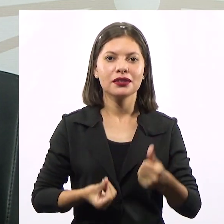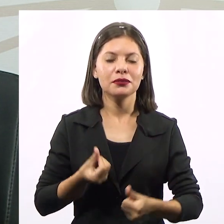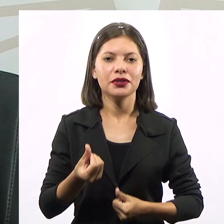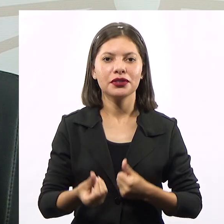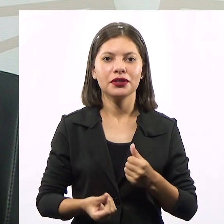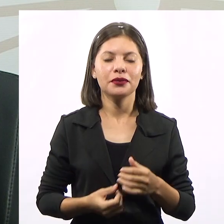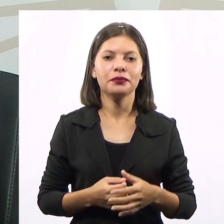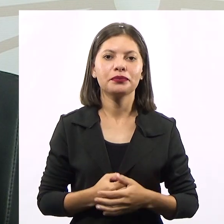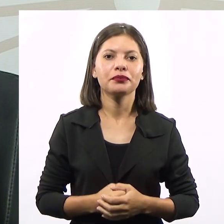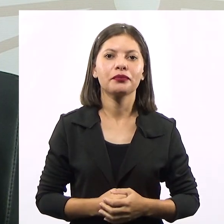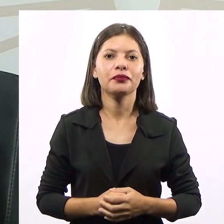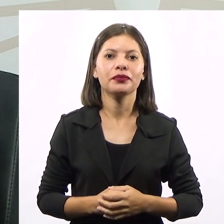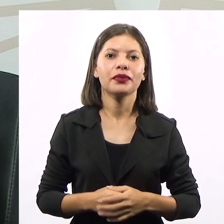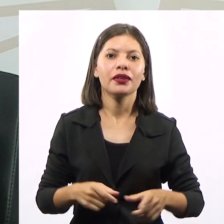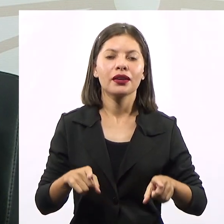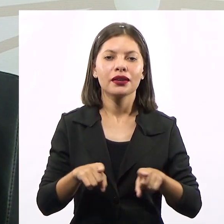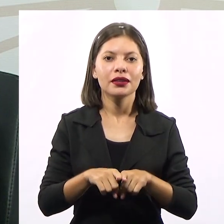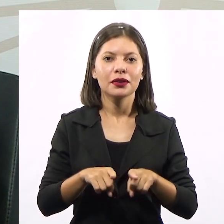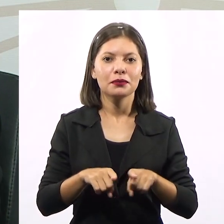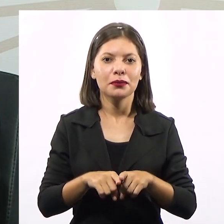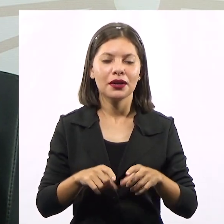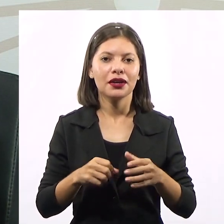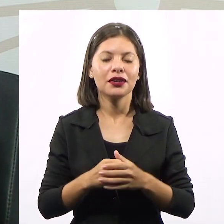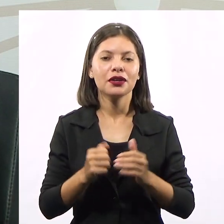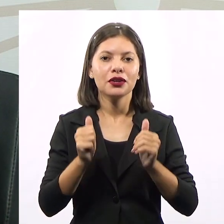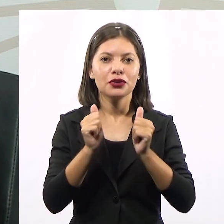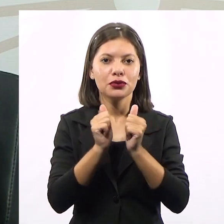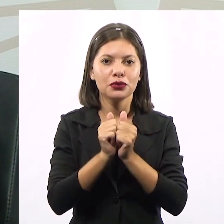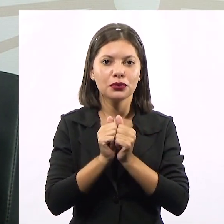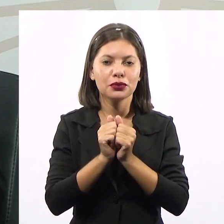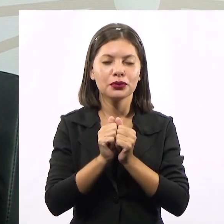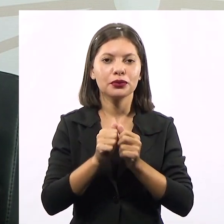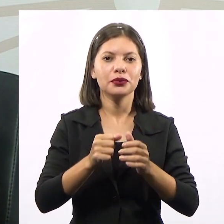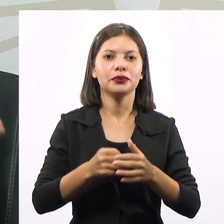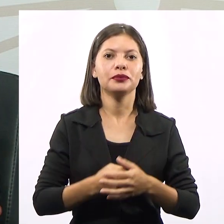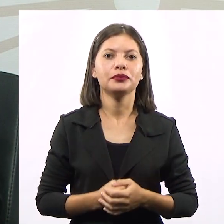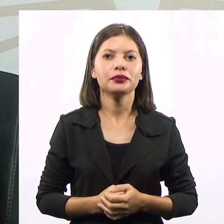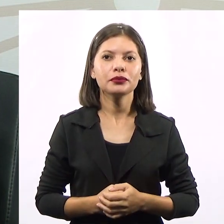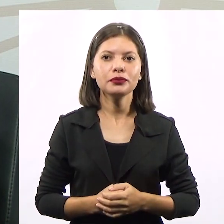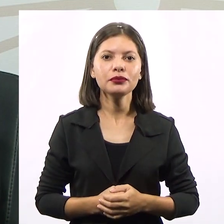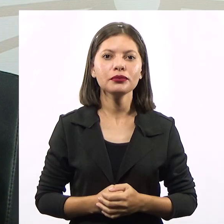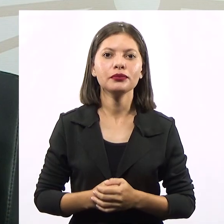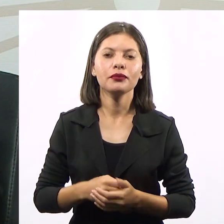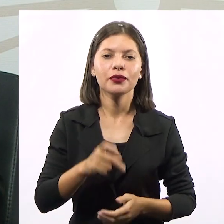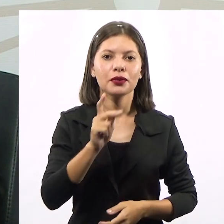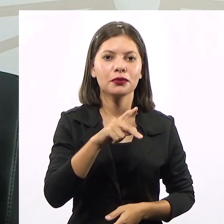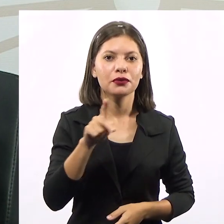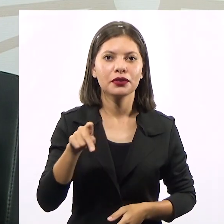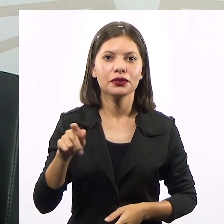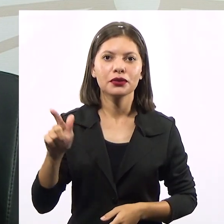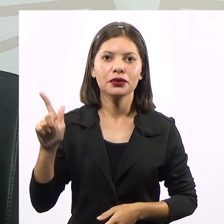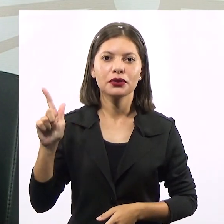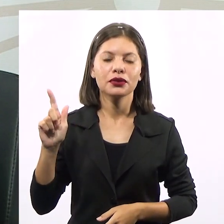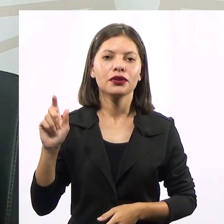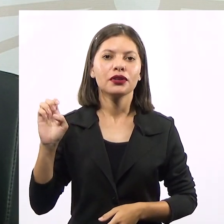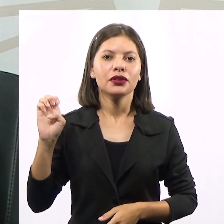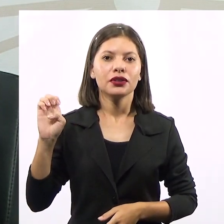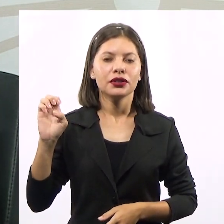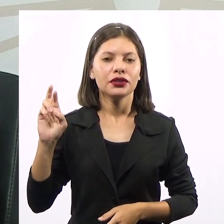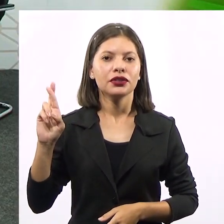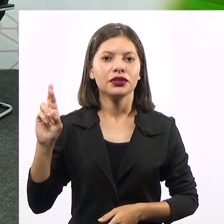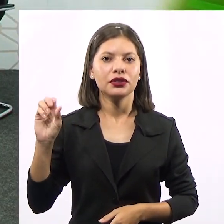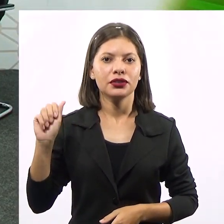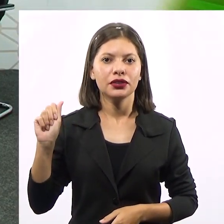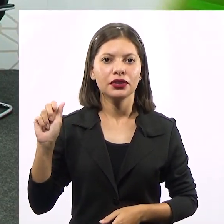disciplinas nesse semestre. E aí, continuando, a gente também, em parceria com a professora Cleonete, vamos trabalhar juntinhos. O